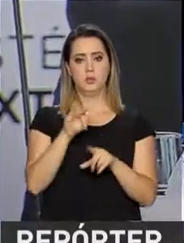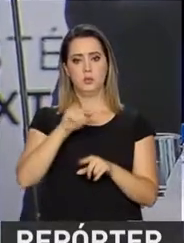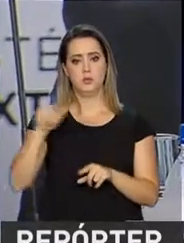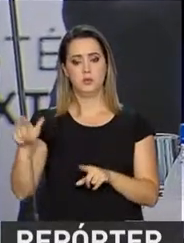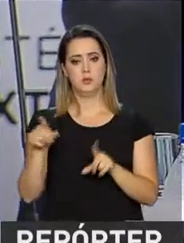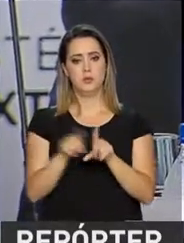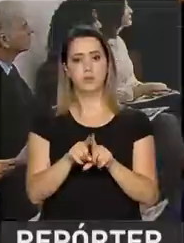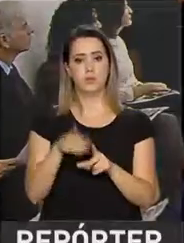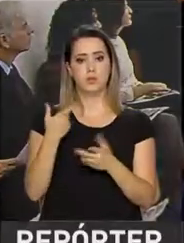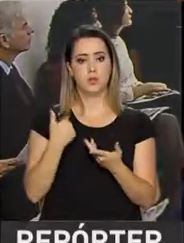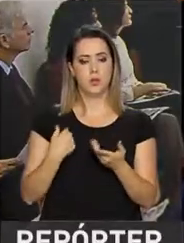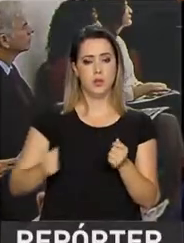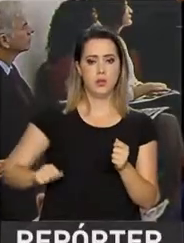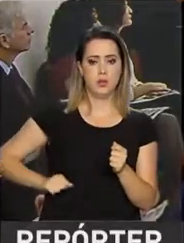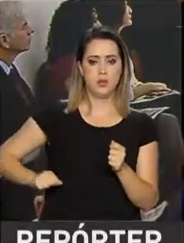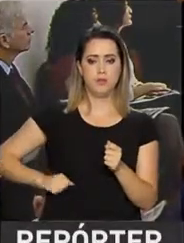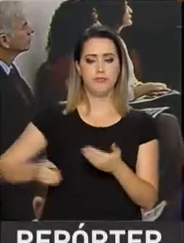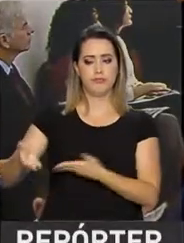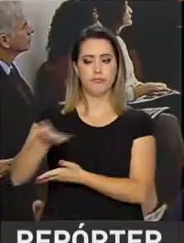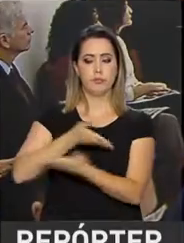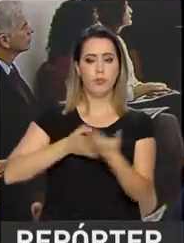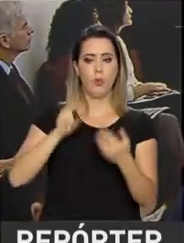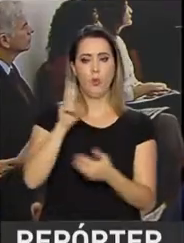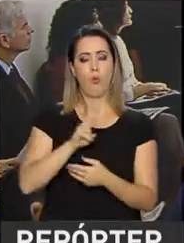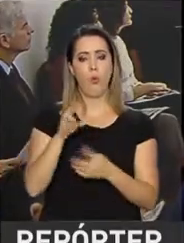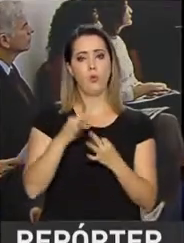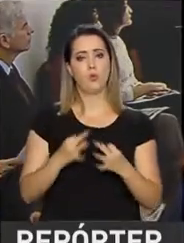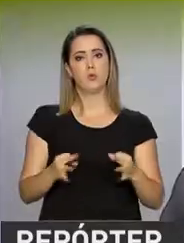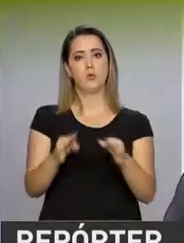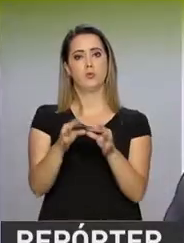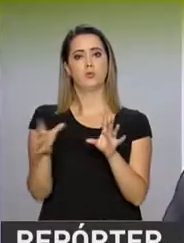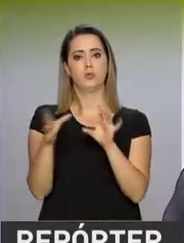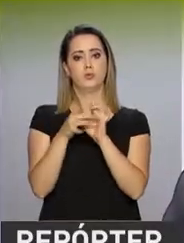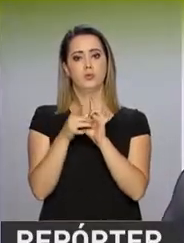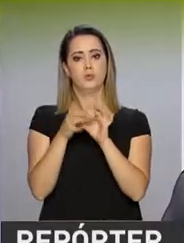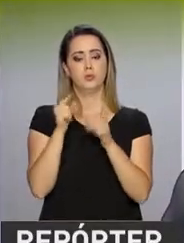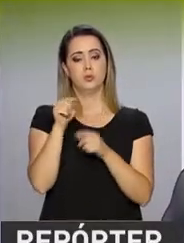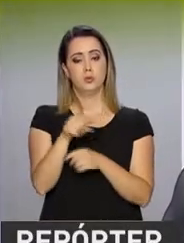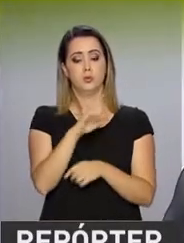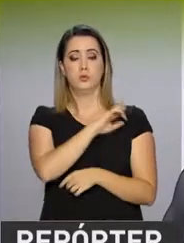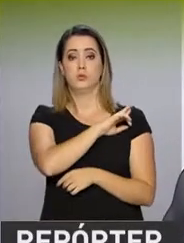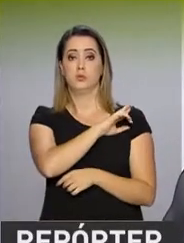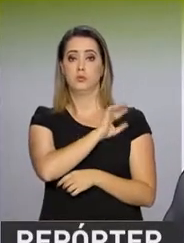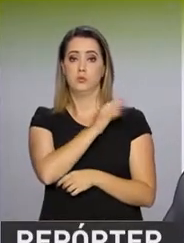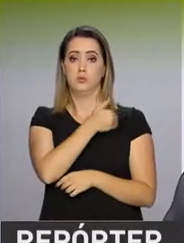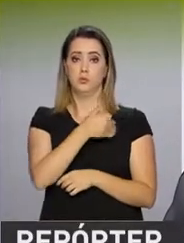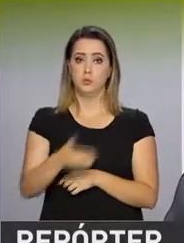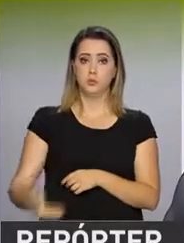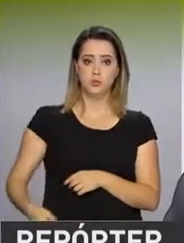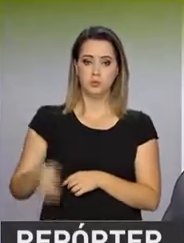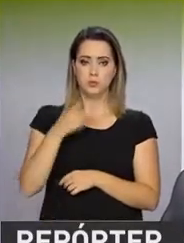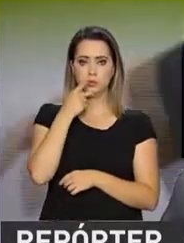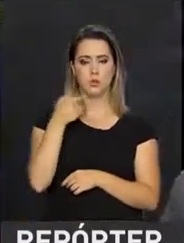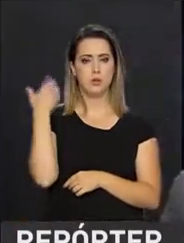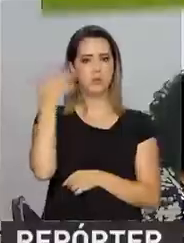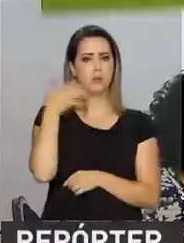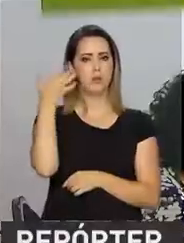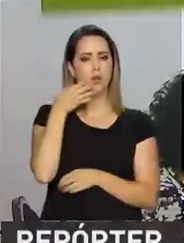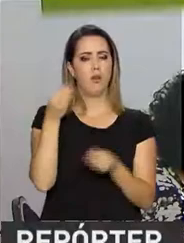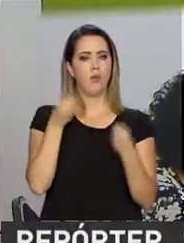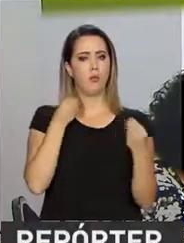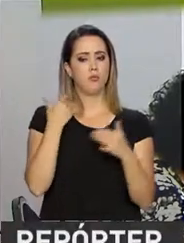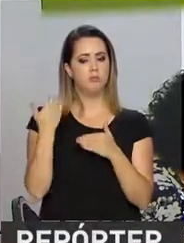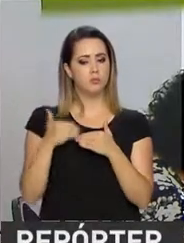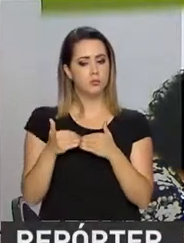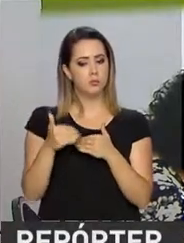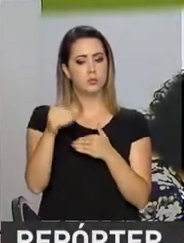fiscais, alfandegárias, o uso de tecnologia e parcerias. Representantes do governo vão explicar como